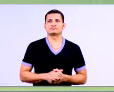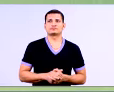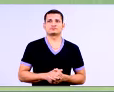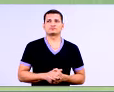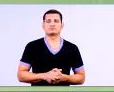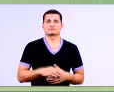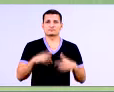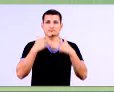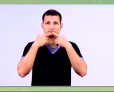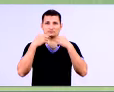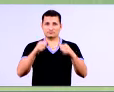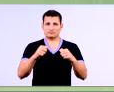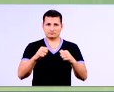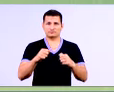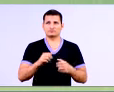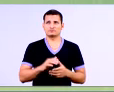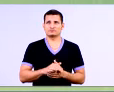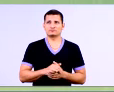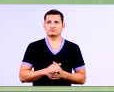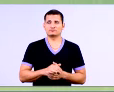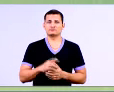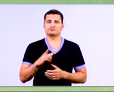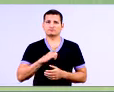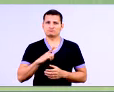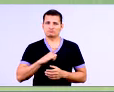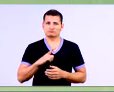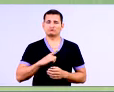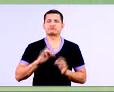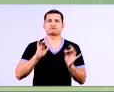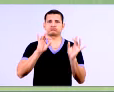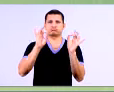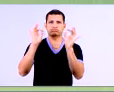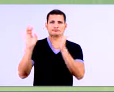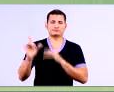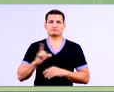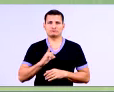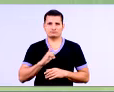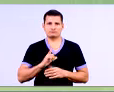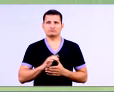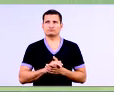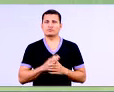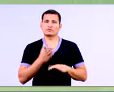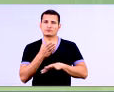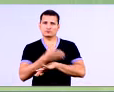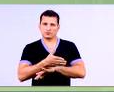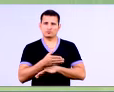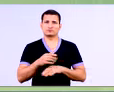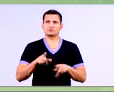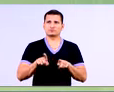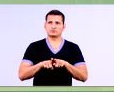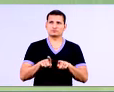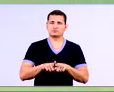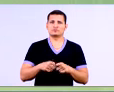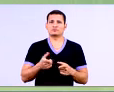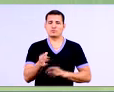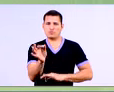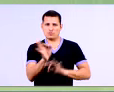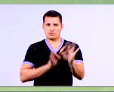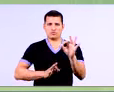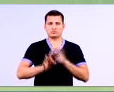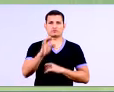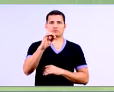uma linguagem bastante sofisticada no acesso e manipulação de dados